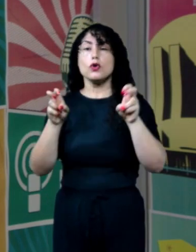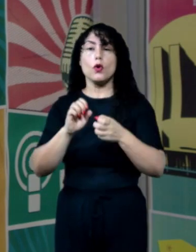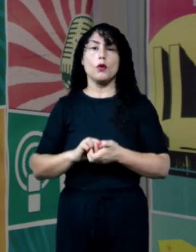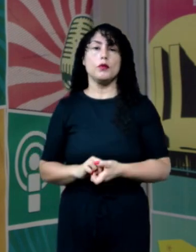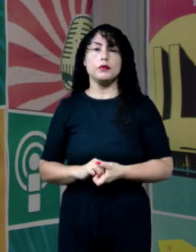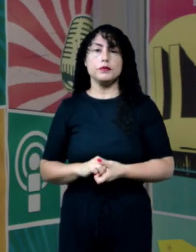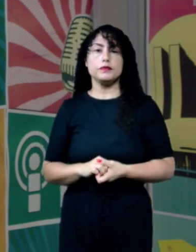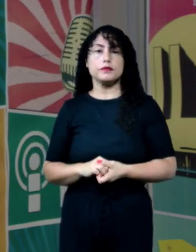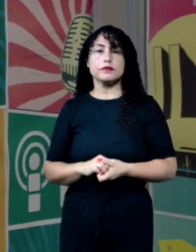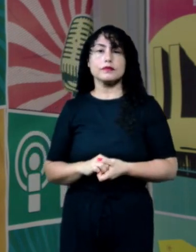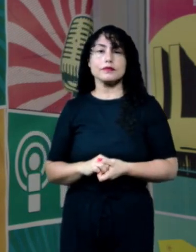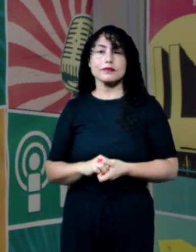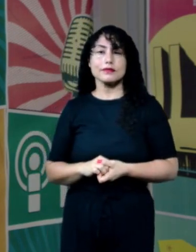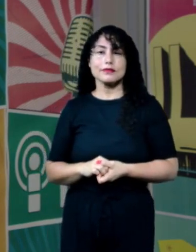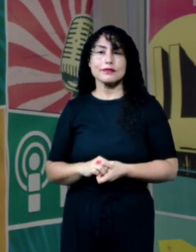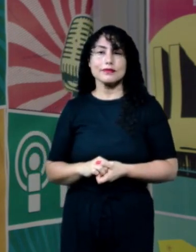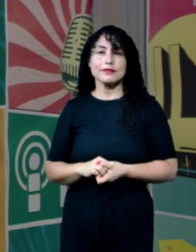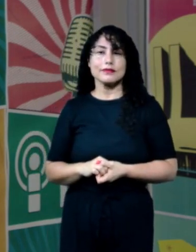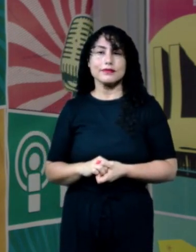da